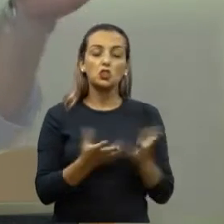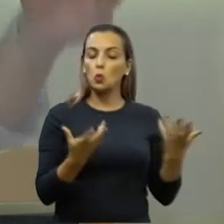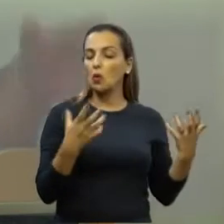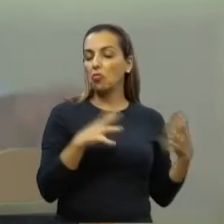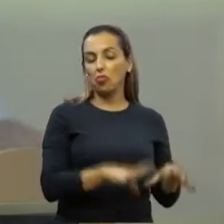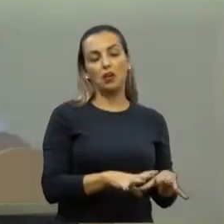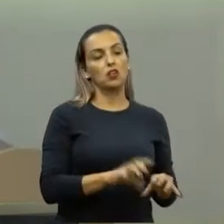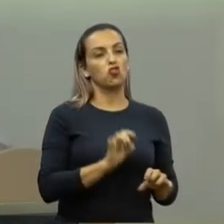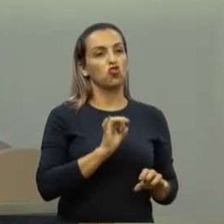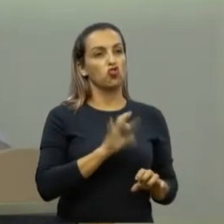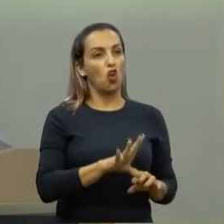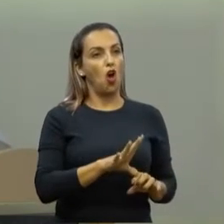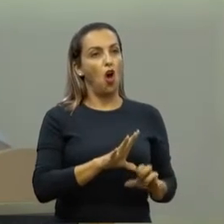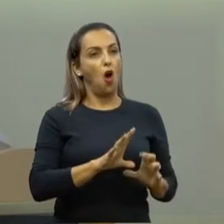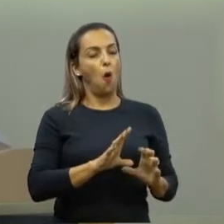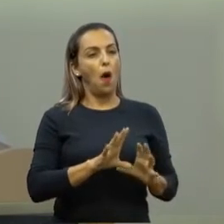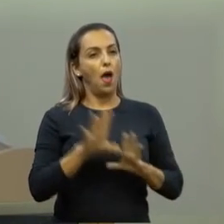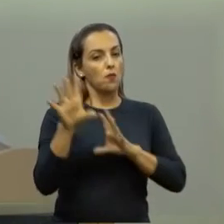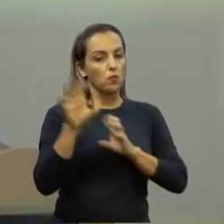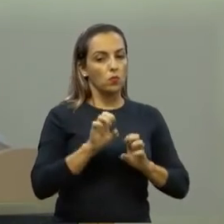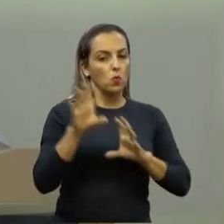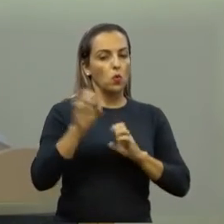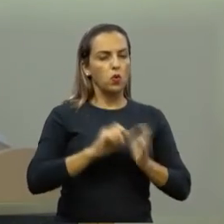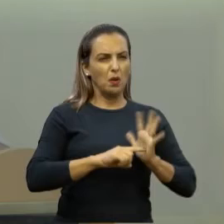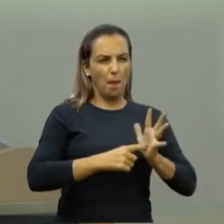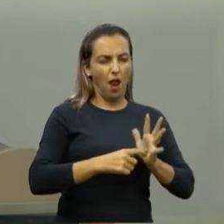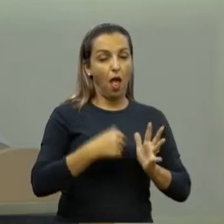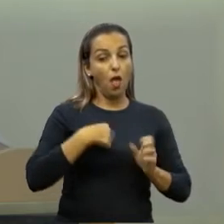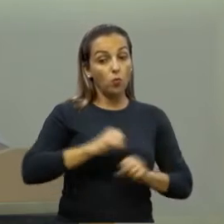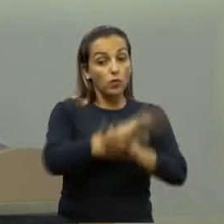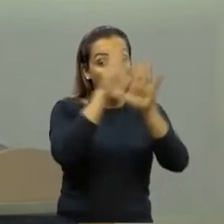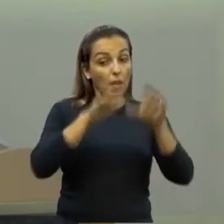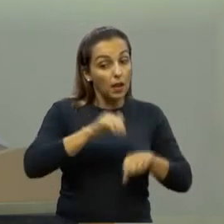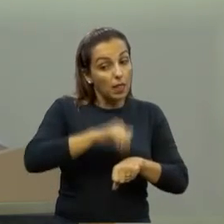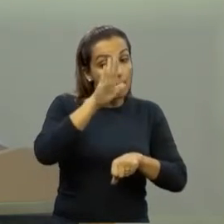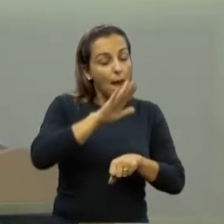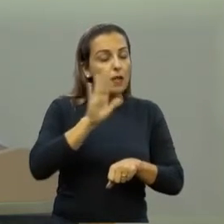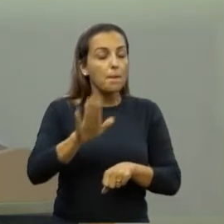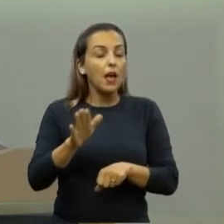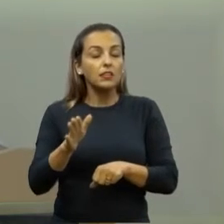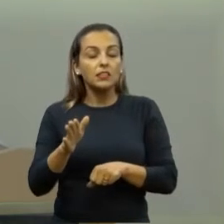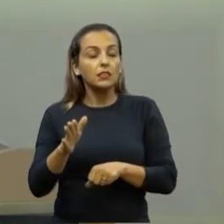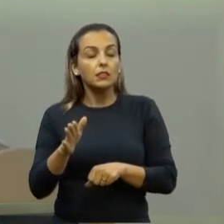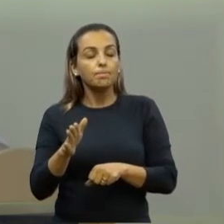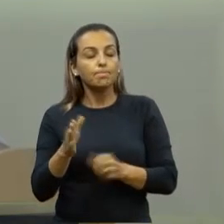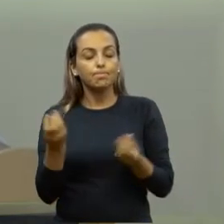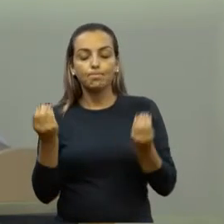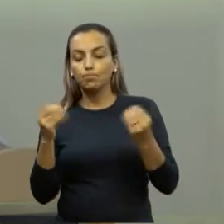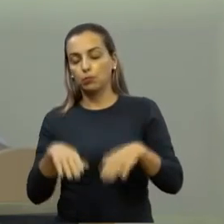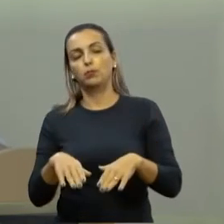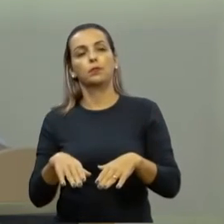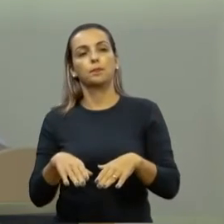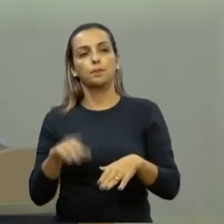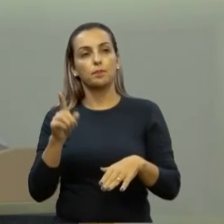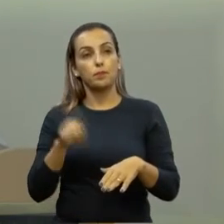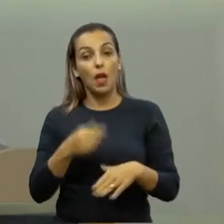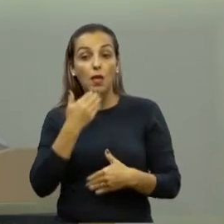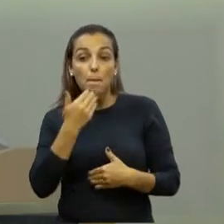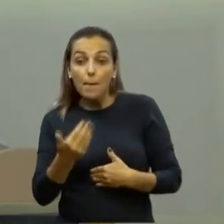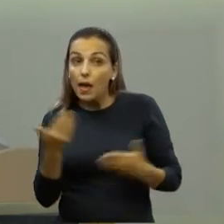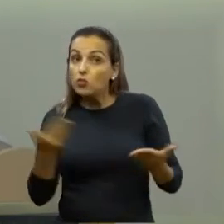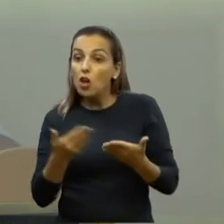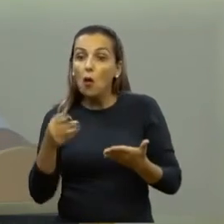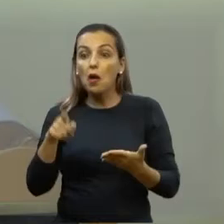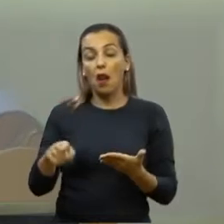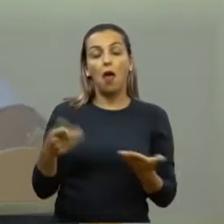e ficou no respirador eu queria mais transparência mas a transparência não foi deixada e pede transparência